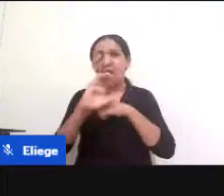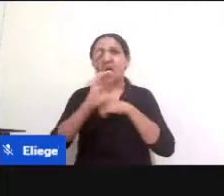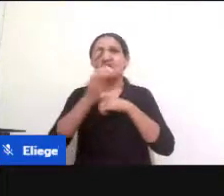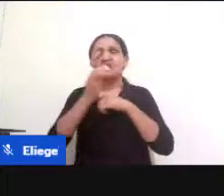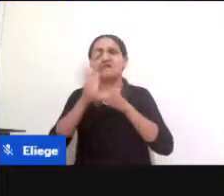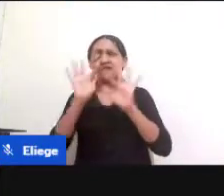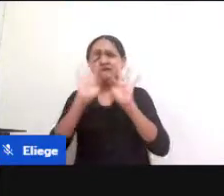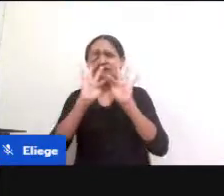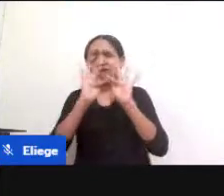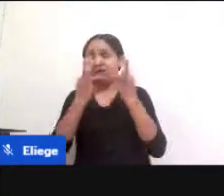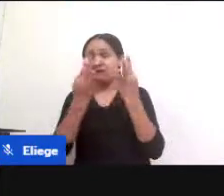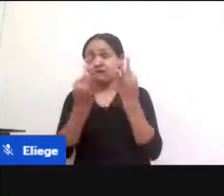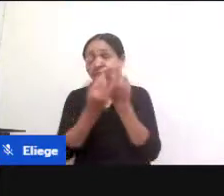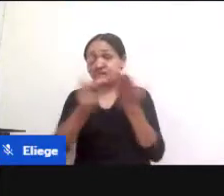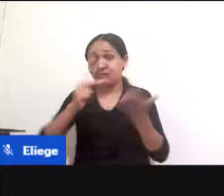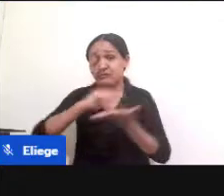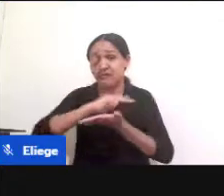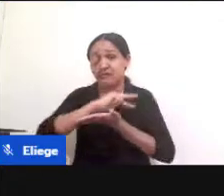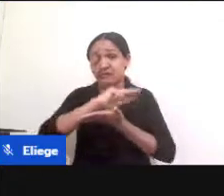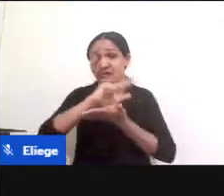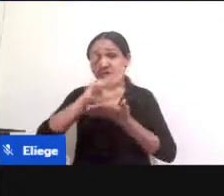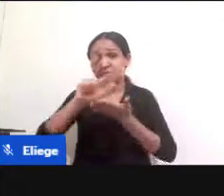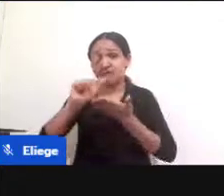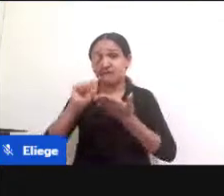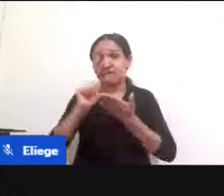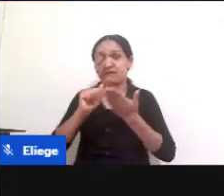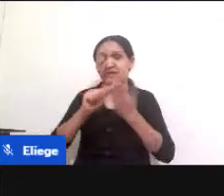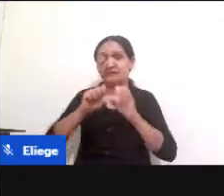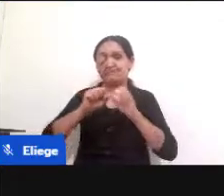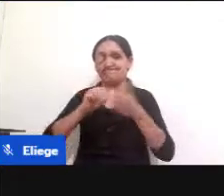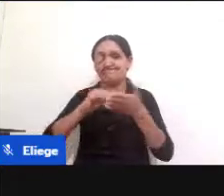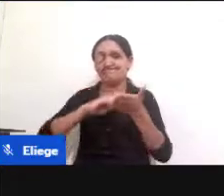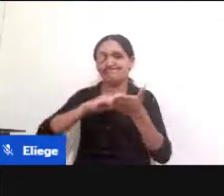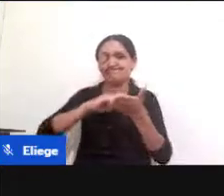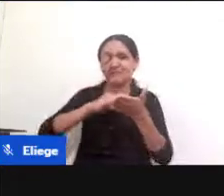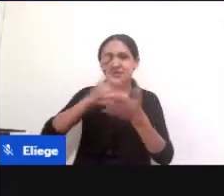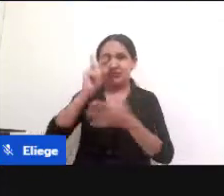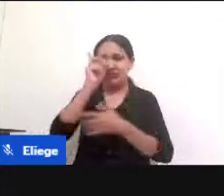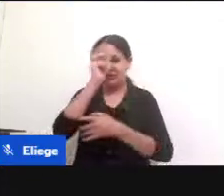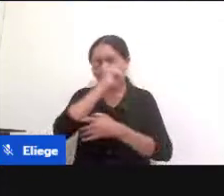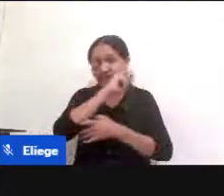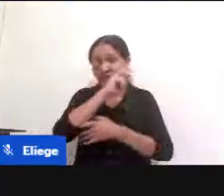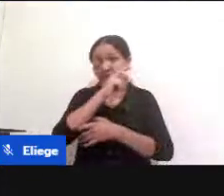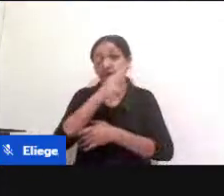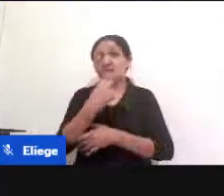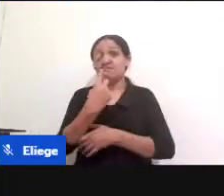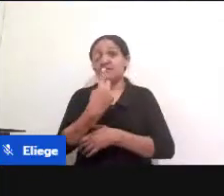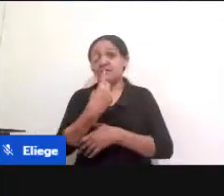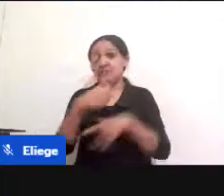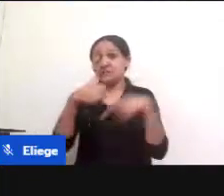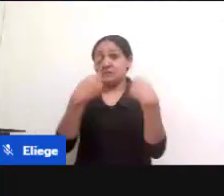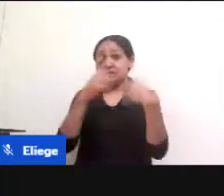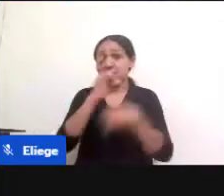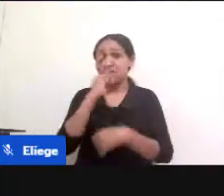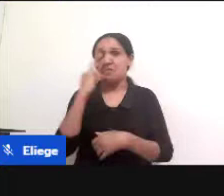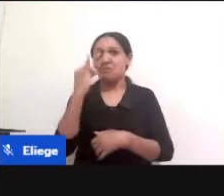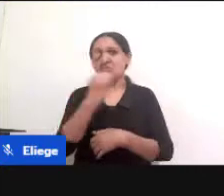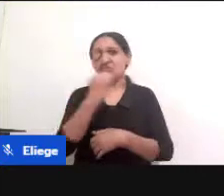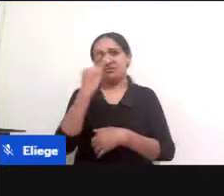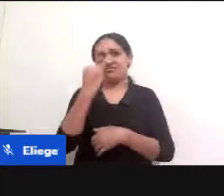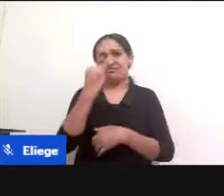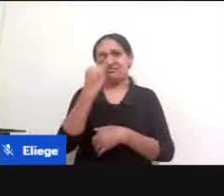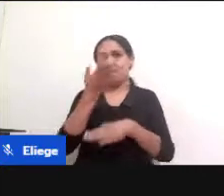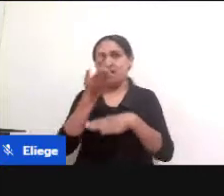nossa sociedade. E o nosso componente curricular, ele é de suma importância nesse acolhimento e nessa receptividade, pois